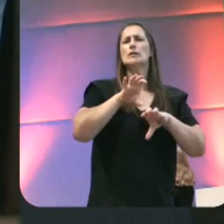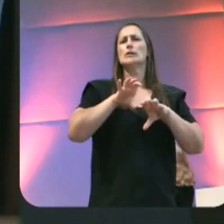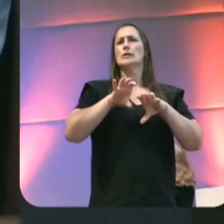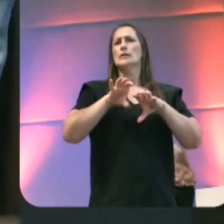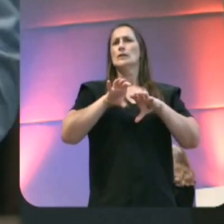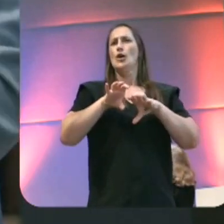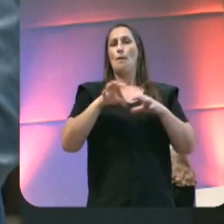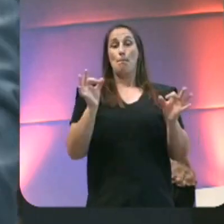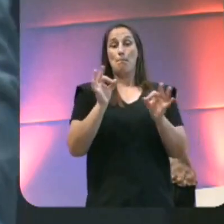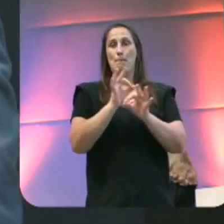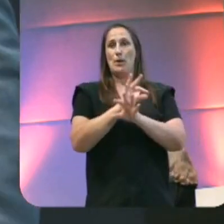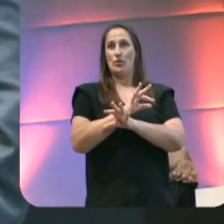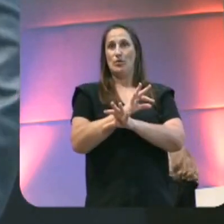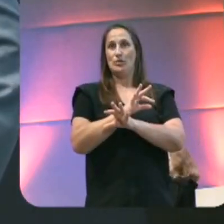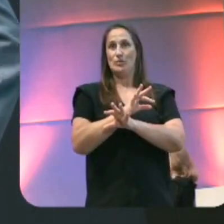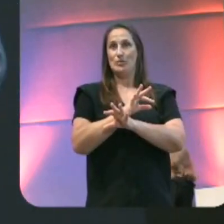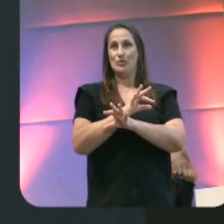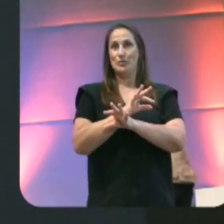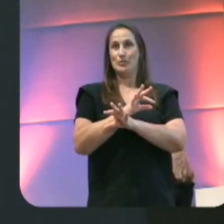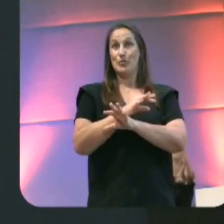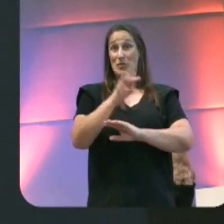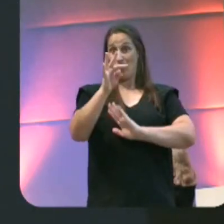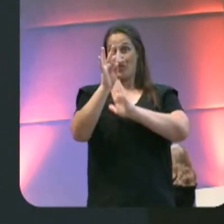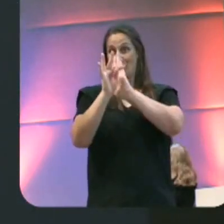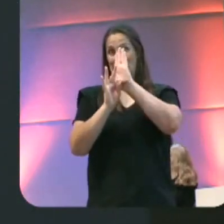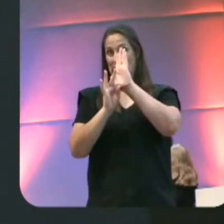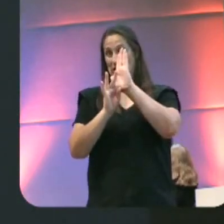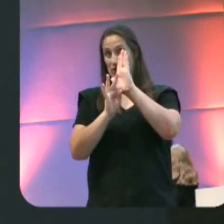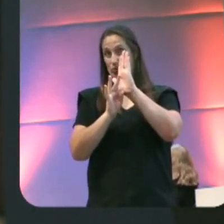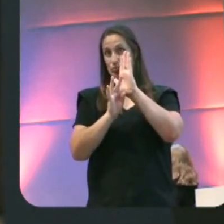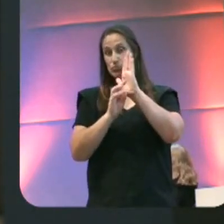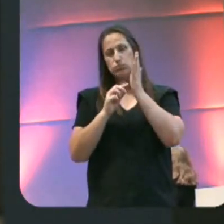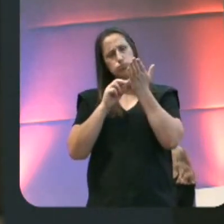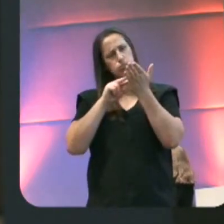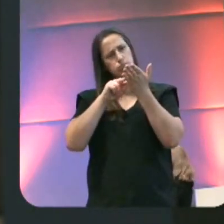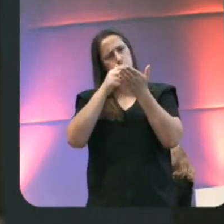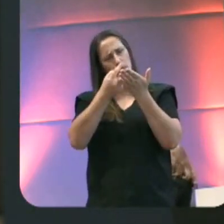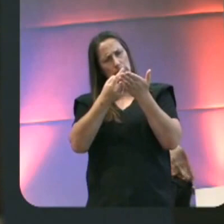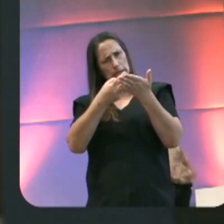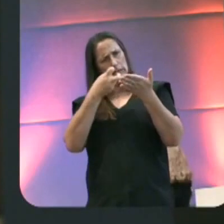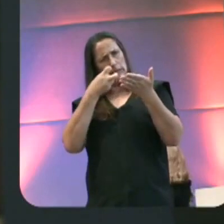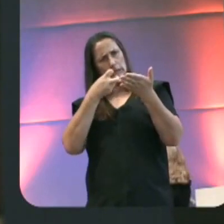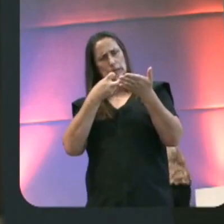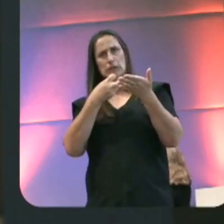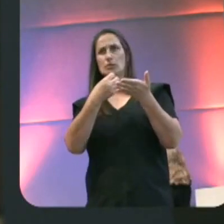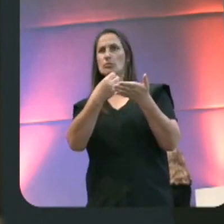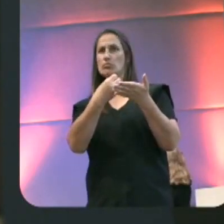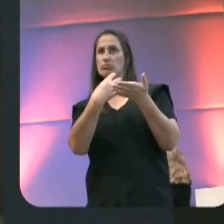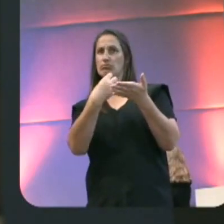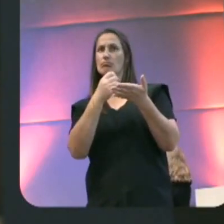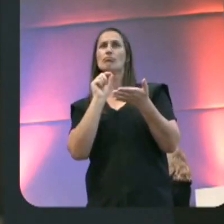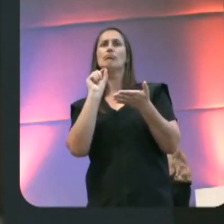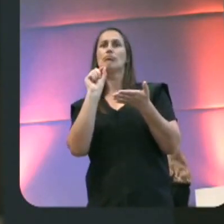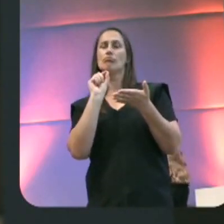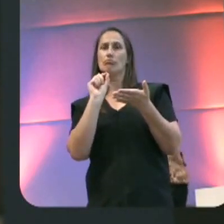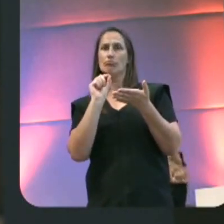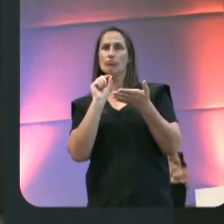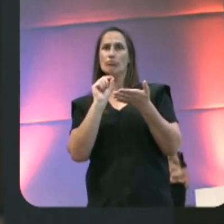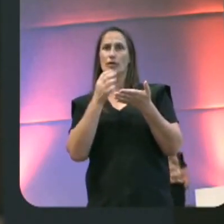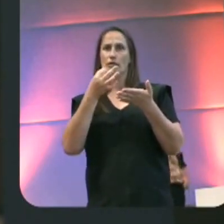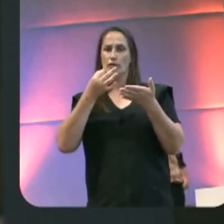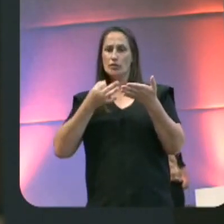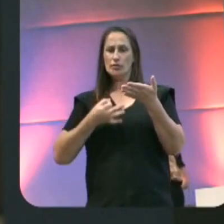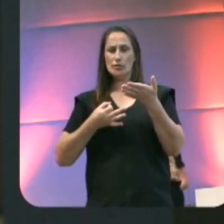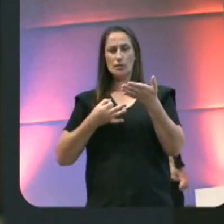de olhar para esta parábola na perspectiva de alguns dos seus ensinos secundários, que